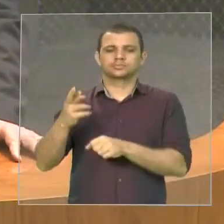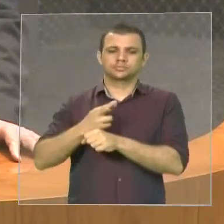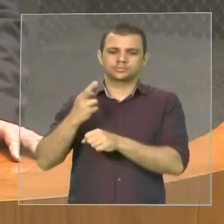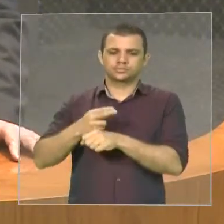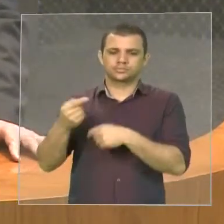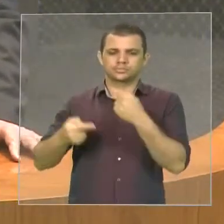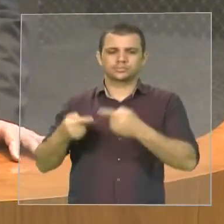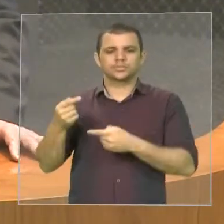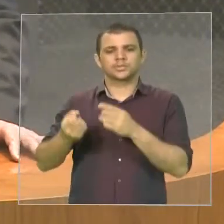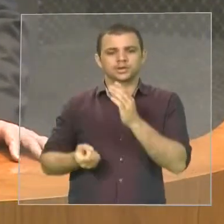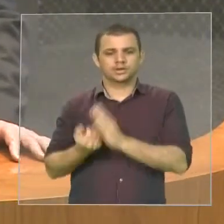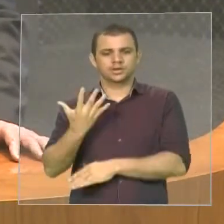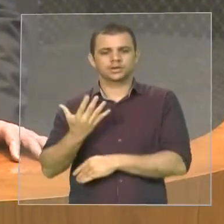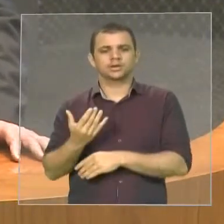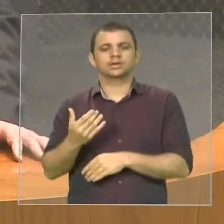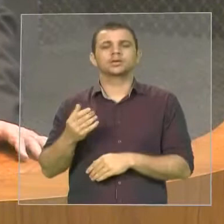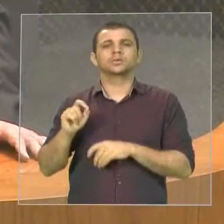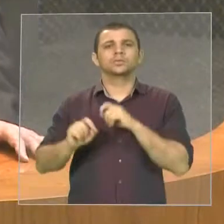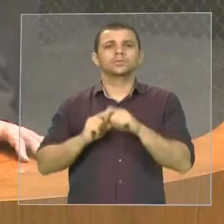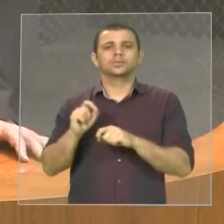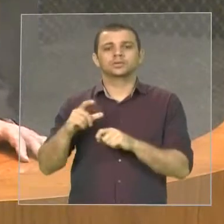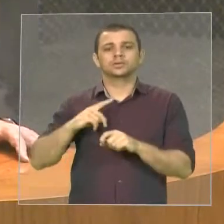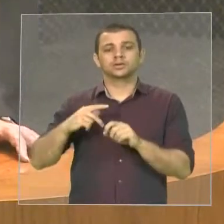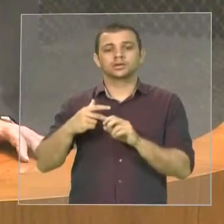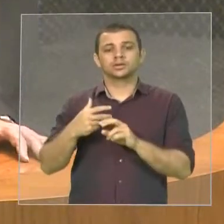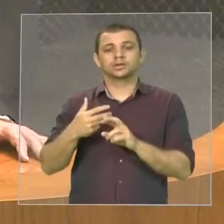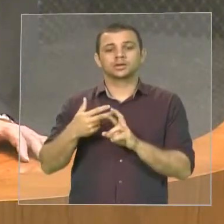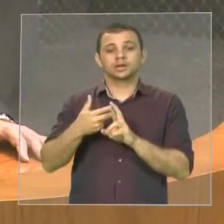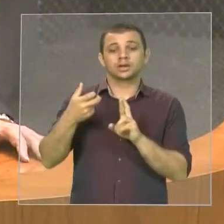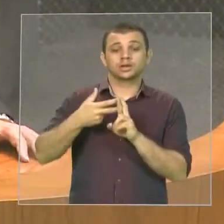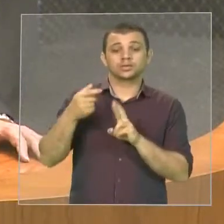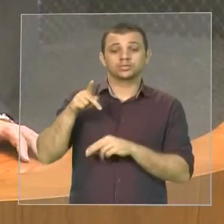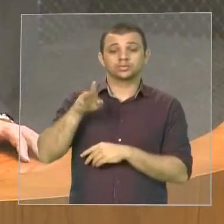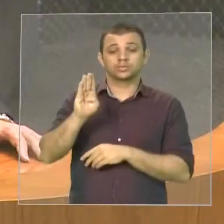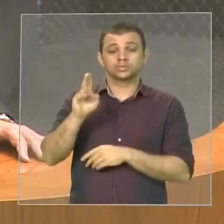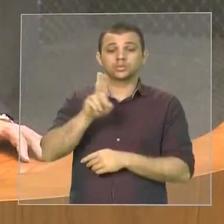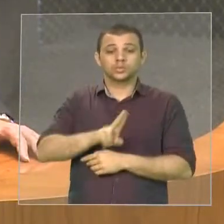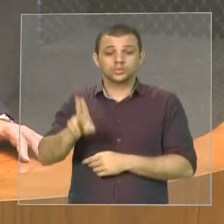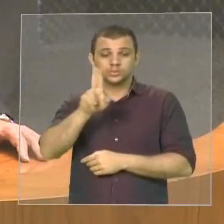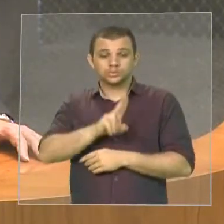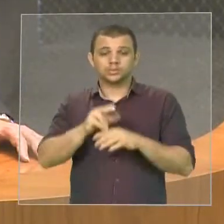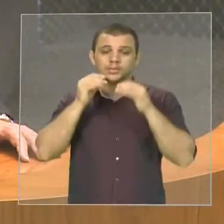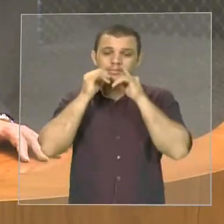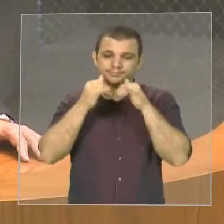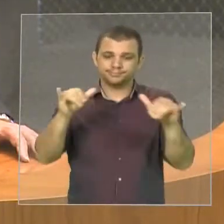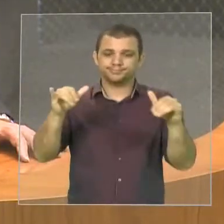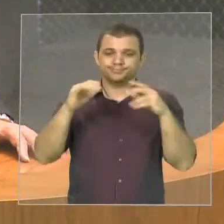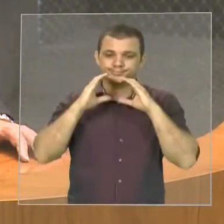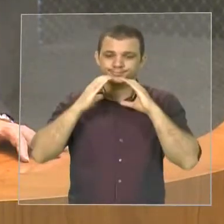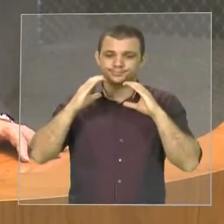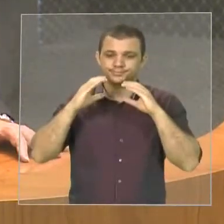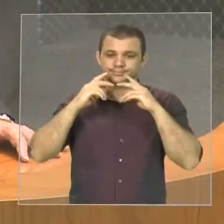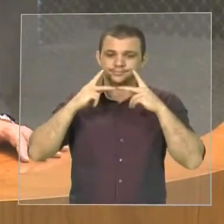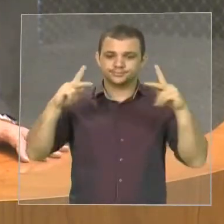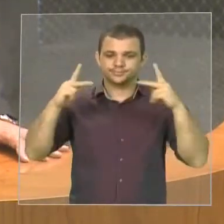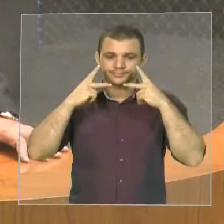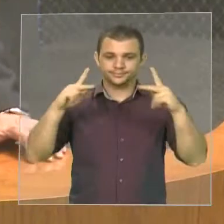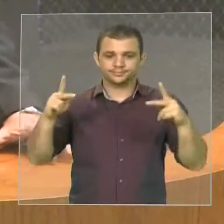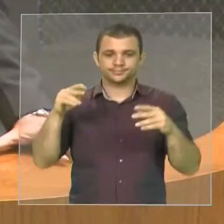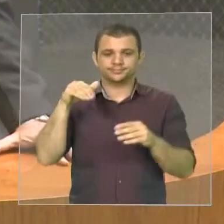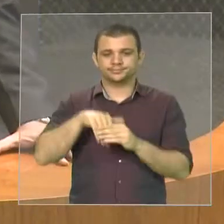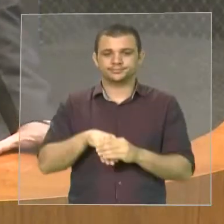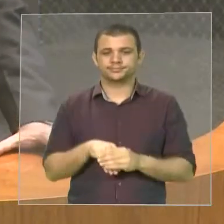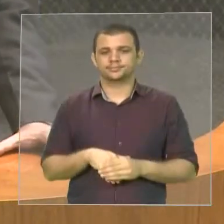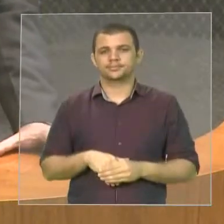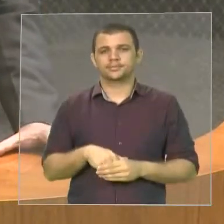implantada os recursos públicos para se fazer campanha eleitoral. O Brasil, nesse